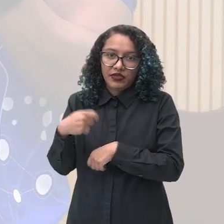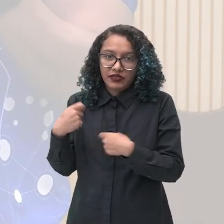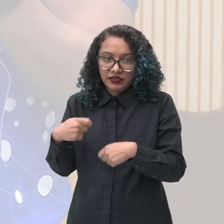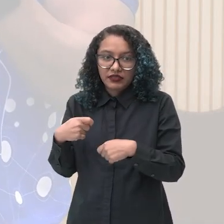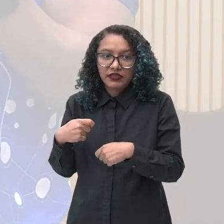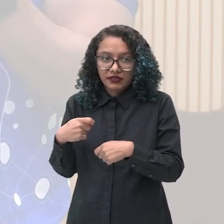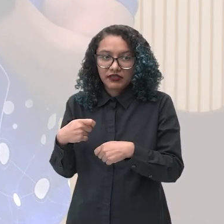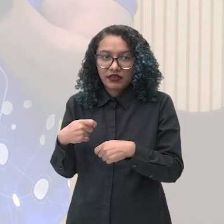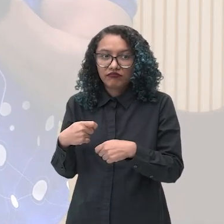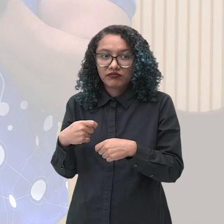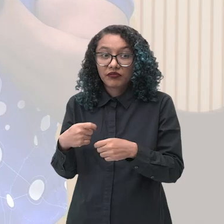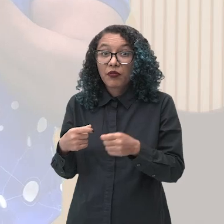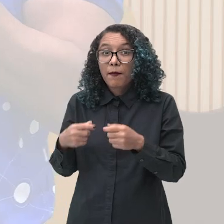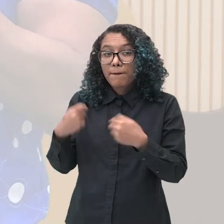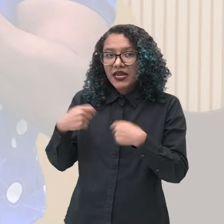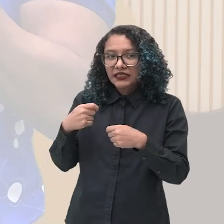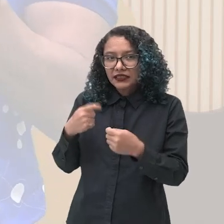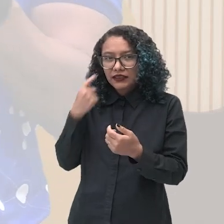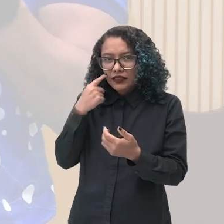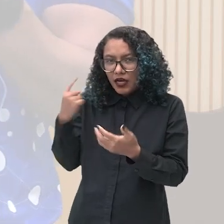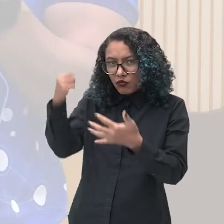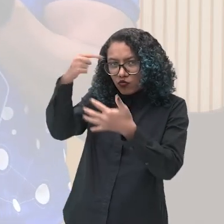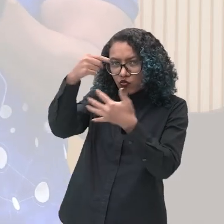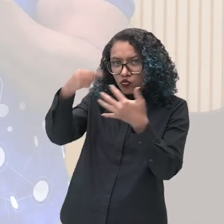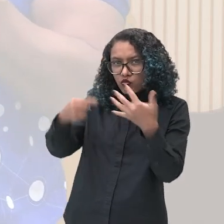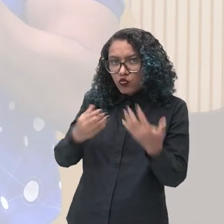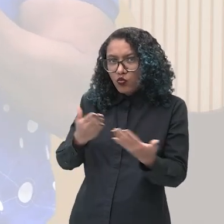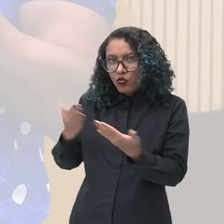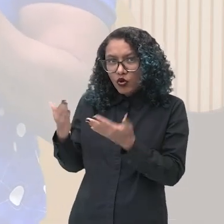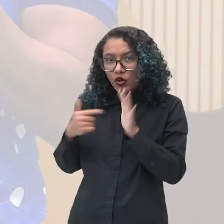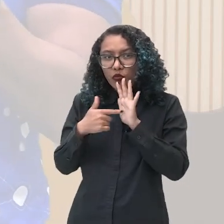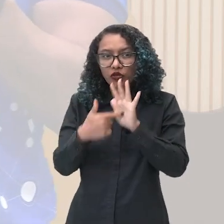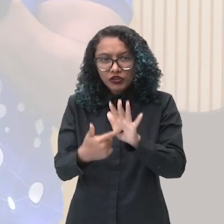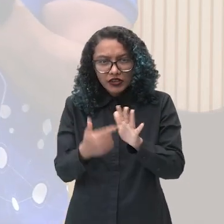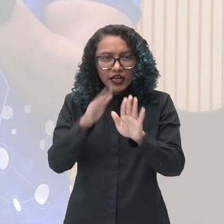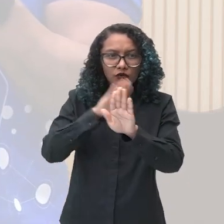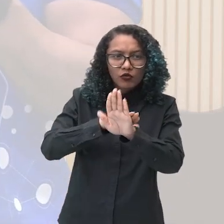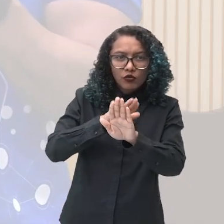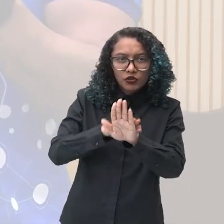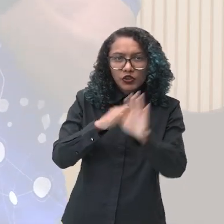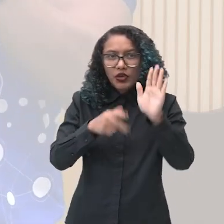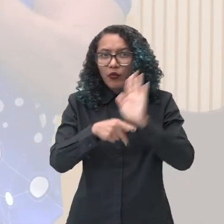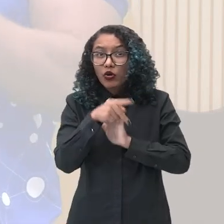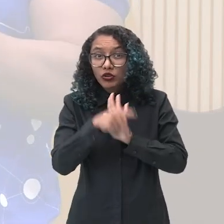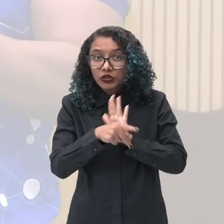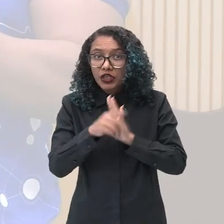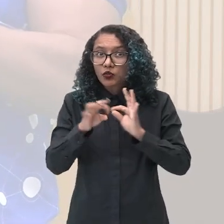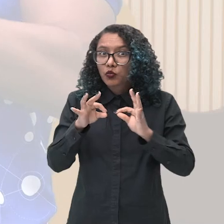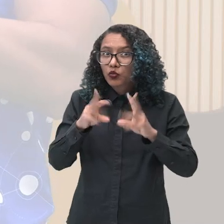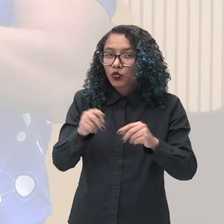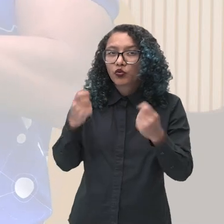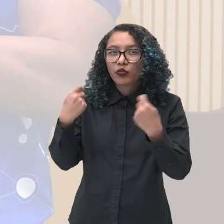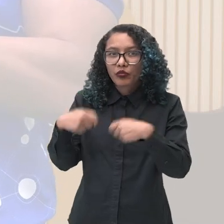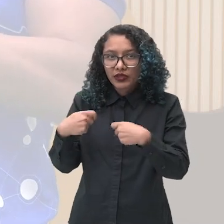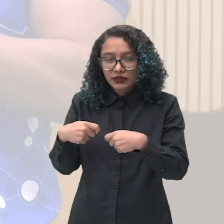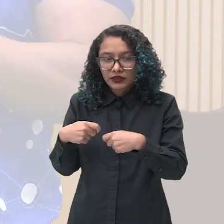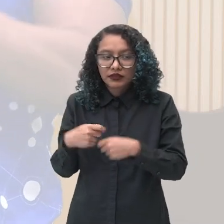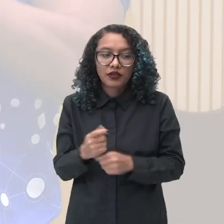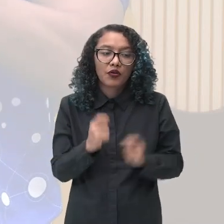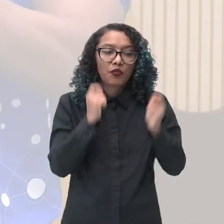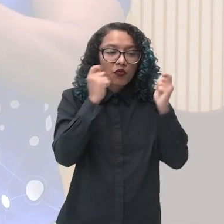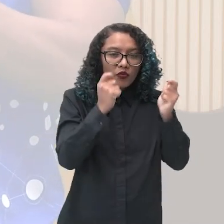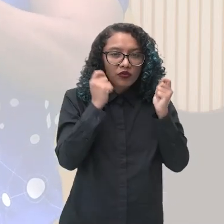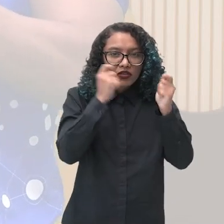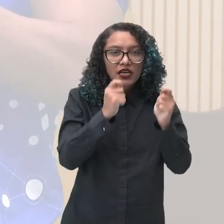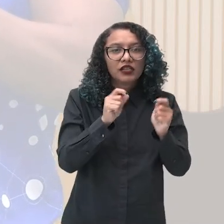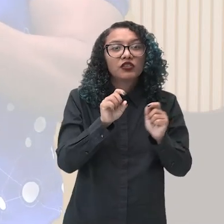desses elementos que eu acabei de trazer aqui para vocês, como uma causa, uma ideologia, tá bom? Um projeto. Um protesto é algo pontual que você